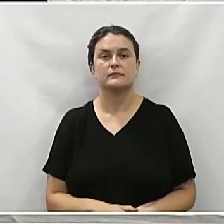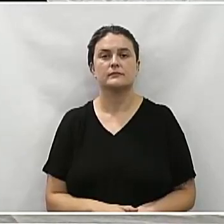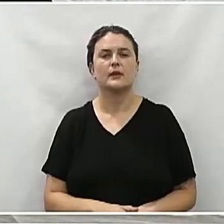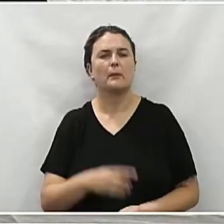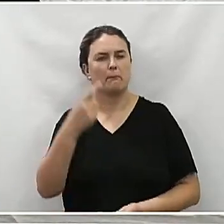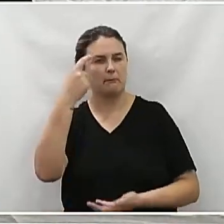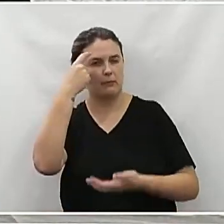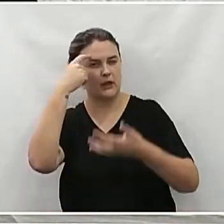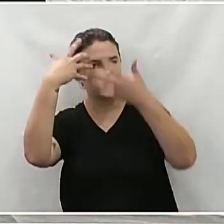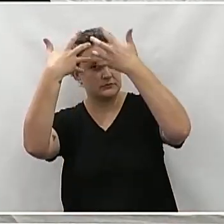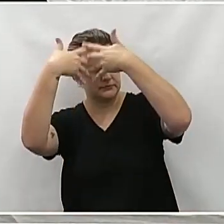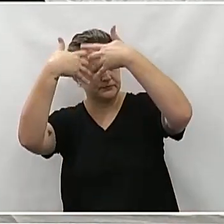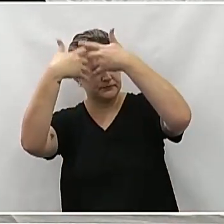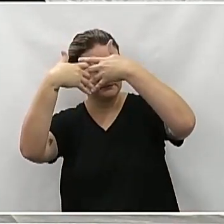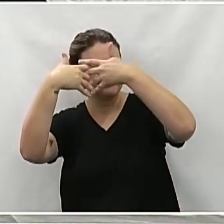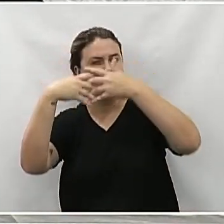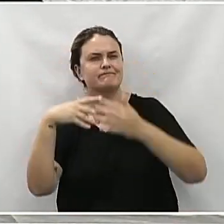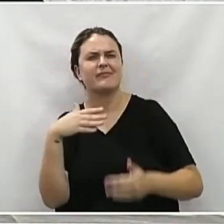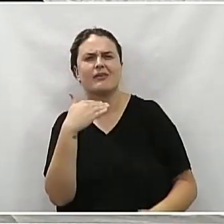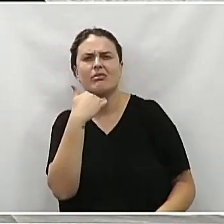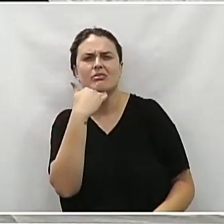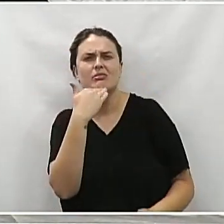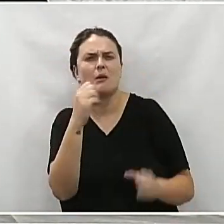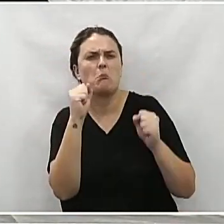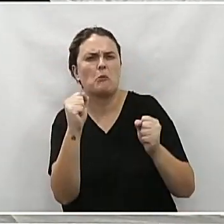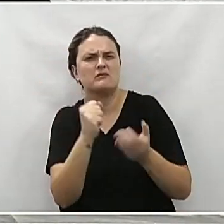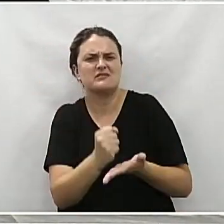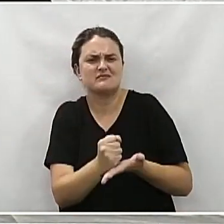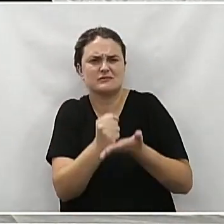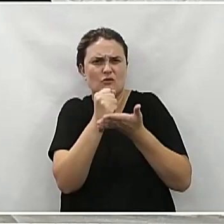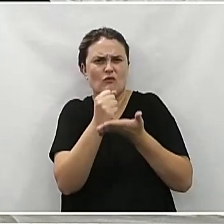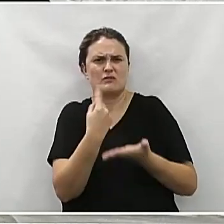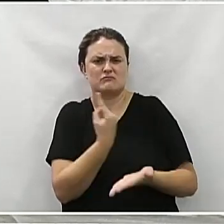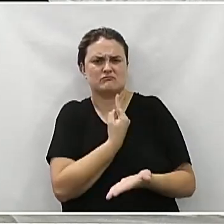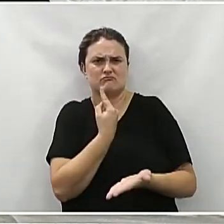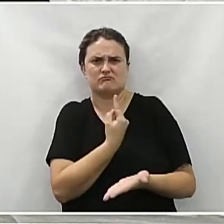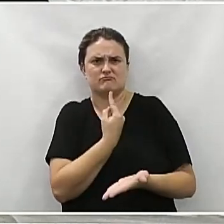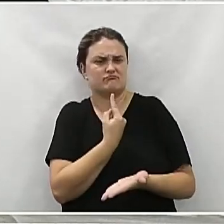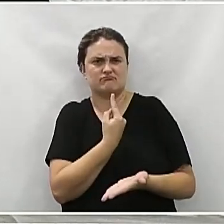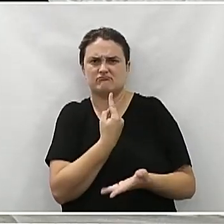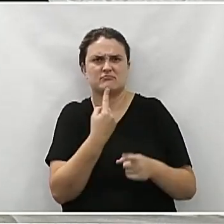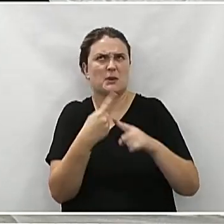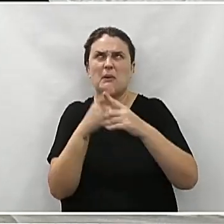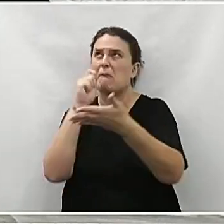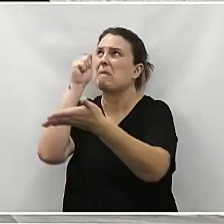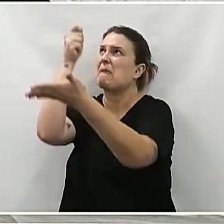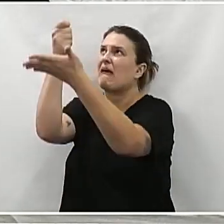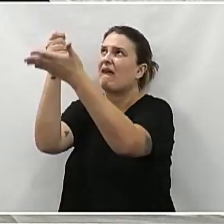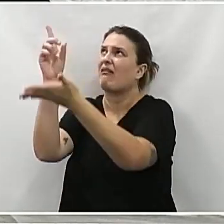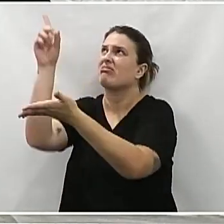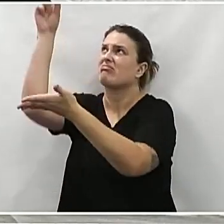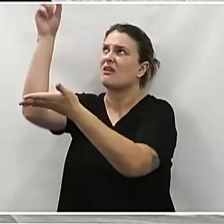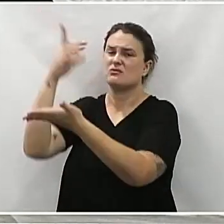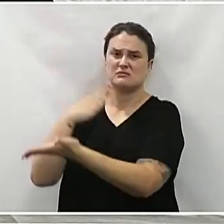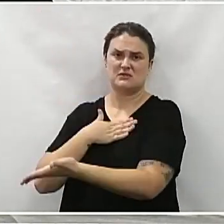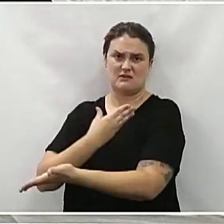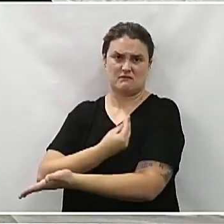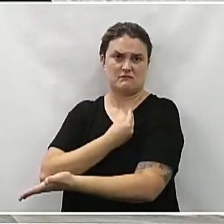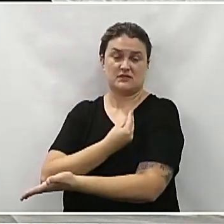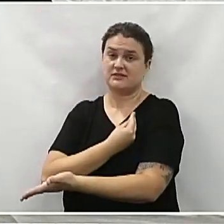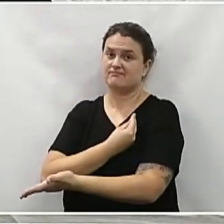Para refletir. Mas ninguém pode salvar a si mesmo, nem pagar a Deus o preço da sua vida.